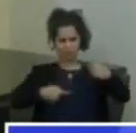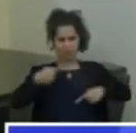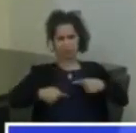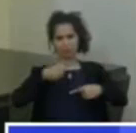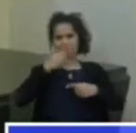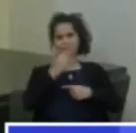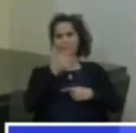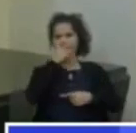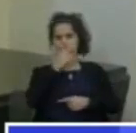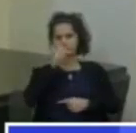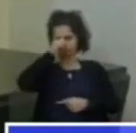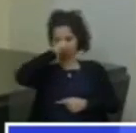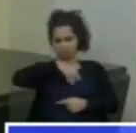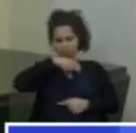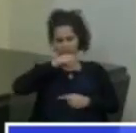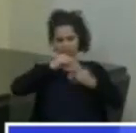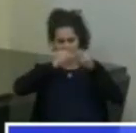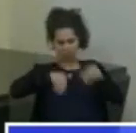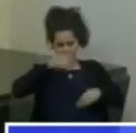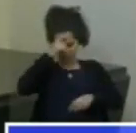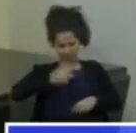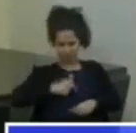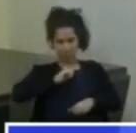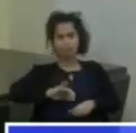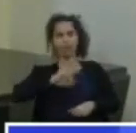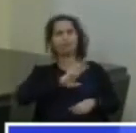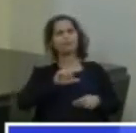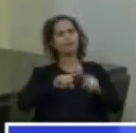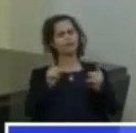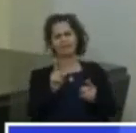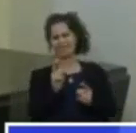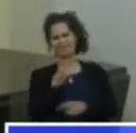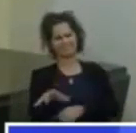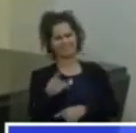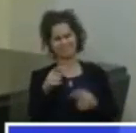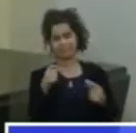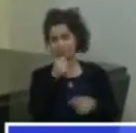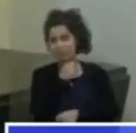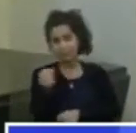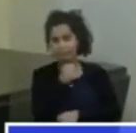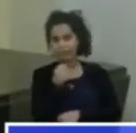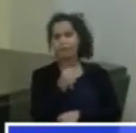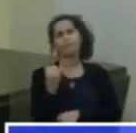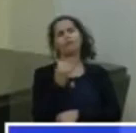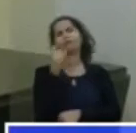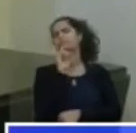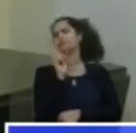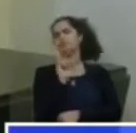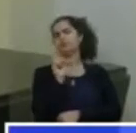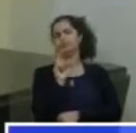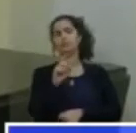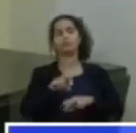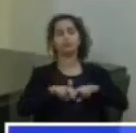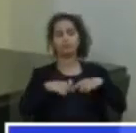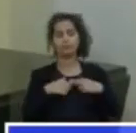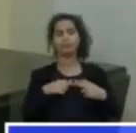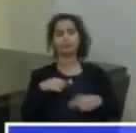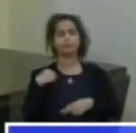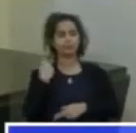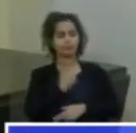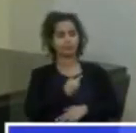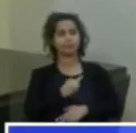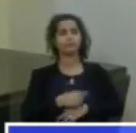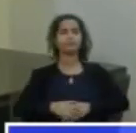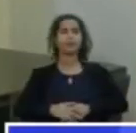e não é dessa forma que se faz os grandes debates, não é dessa forma que se conquista os espaços na sociedade. E, dessa forma,